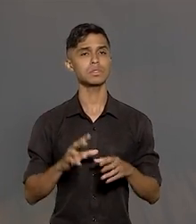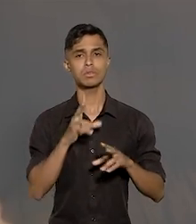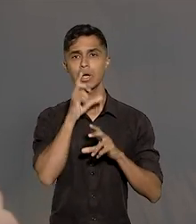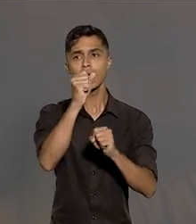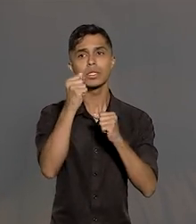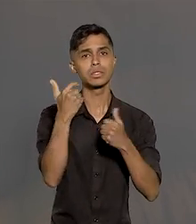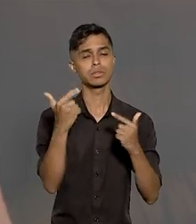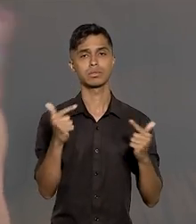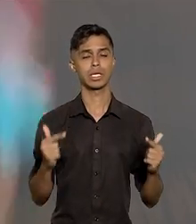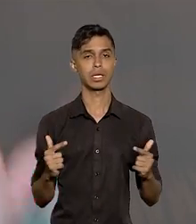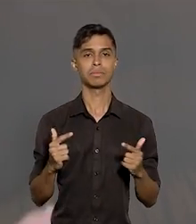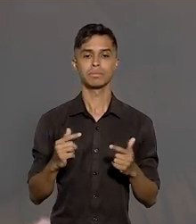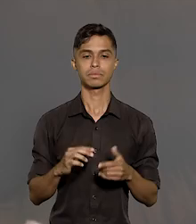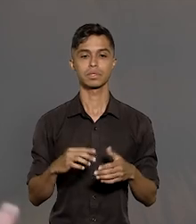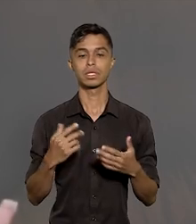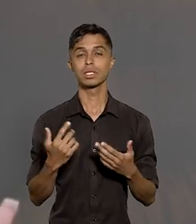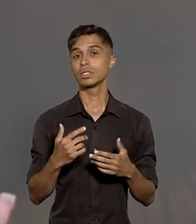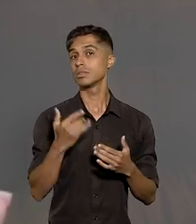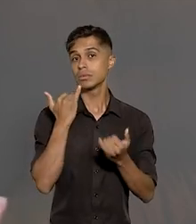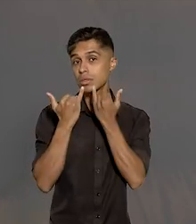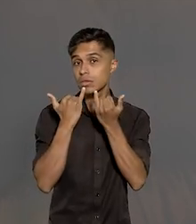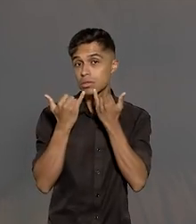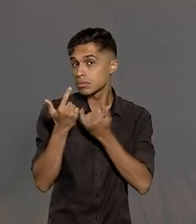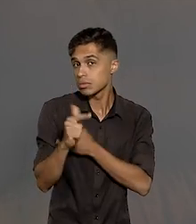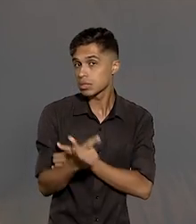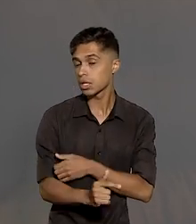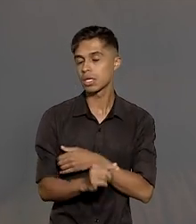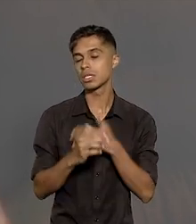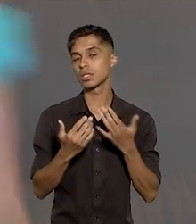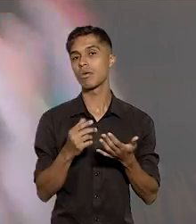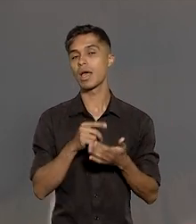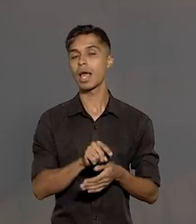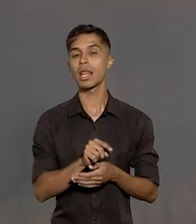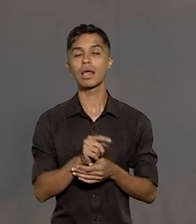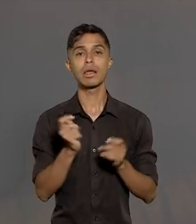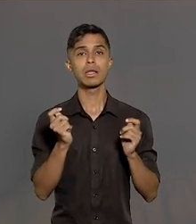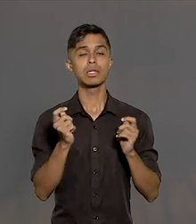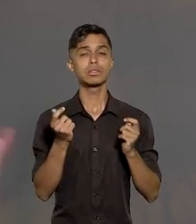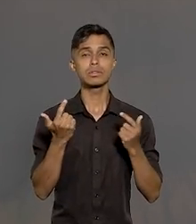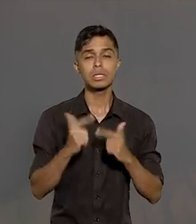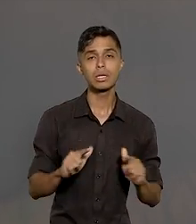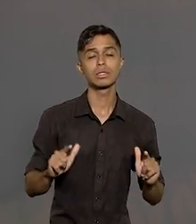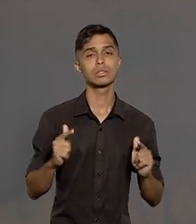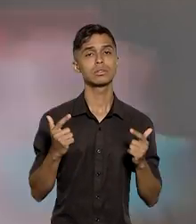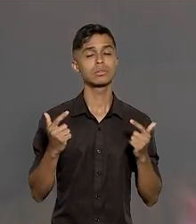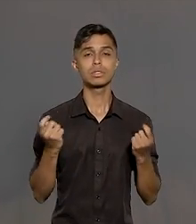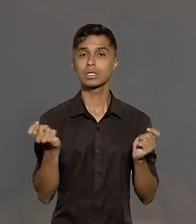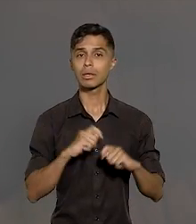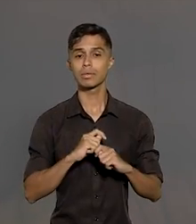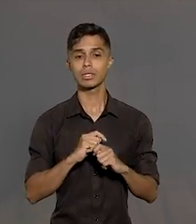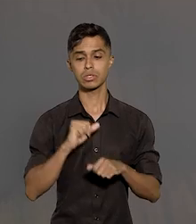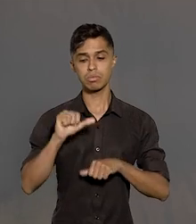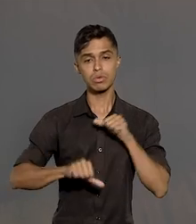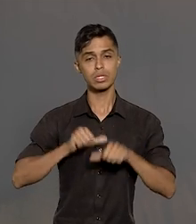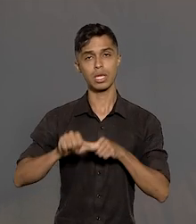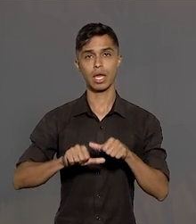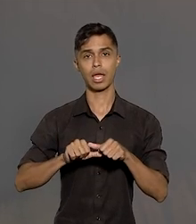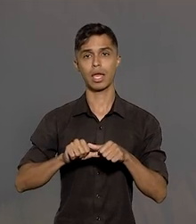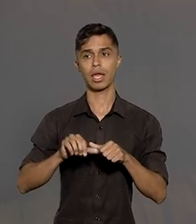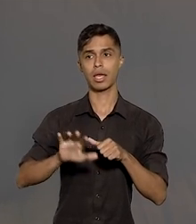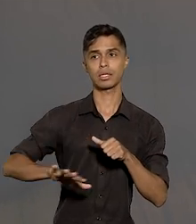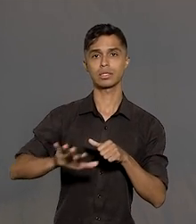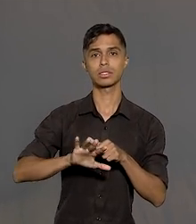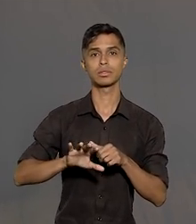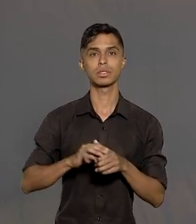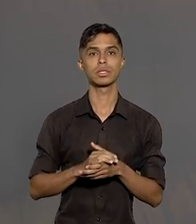fortalecidas, inclusive munidas de informações suficientes para buscar a possibilidade de mudança